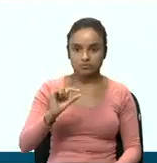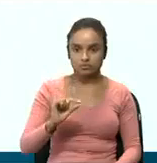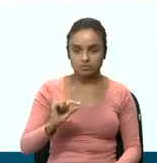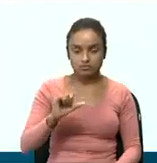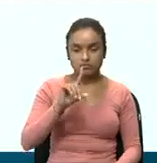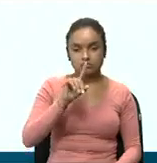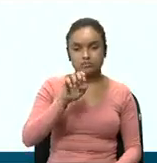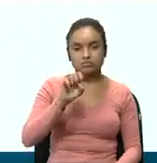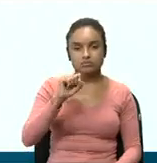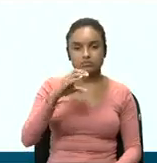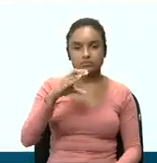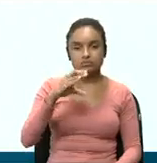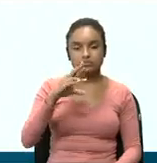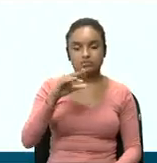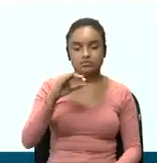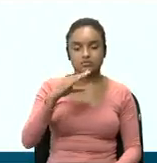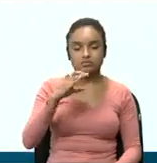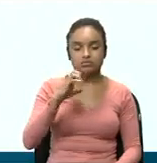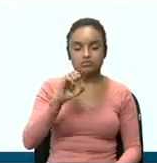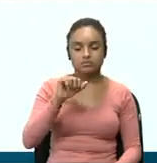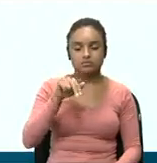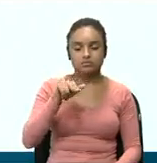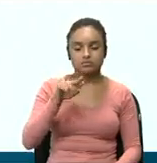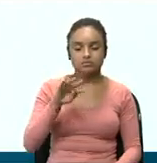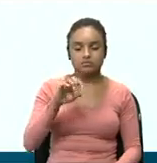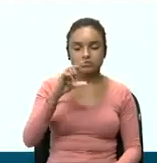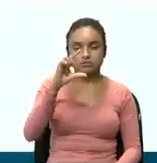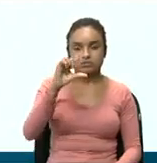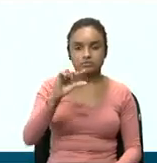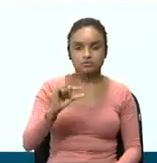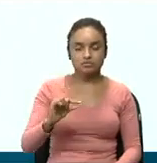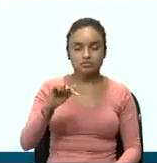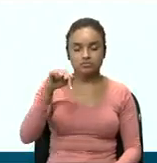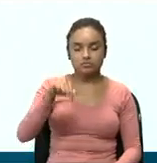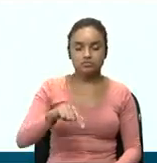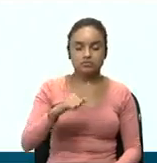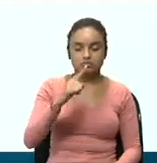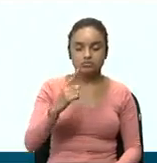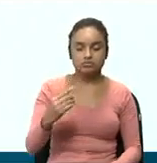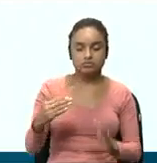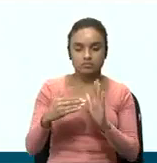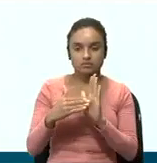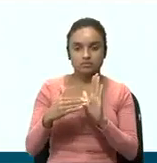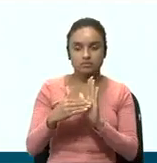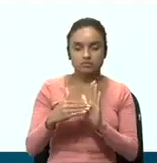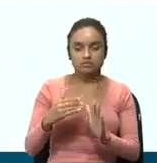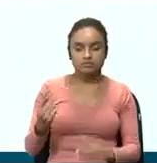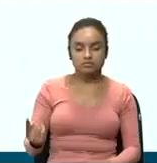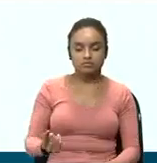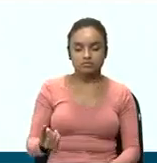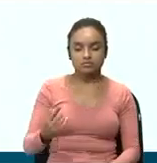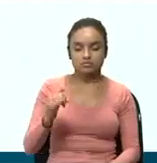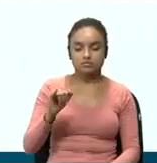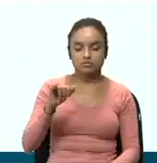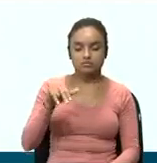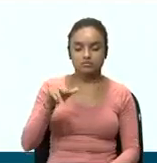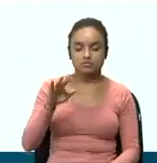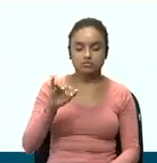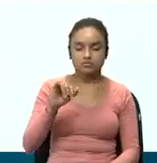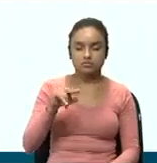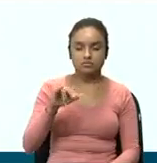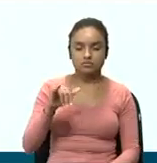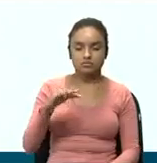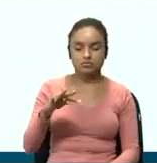está relacionada ao termo geral e a integral própria de 1 ao infinito dessa função